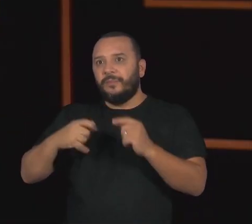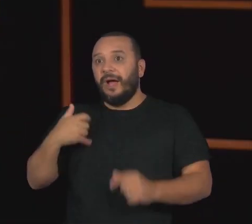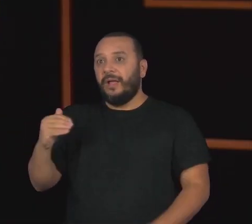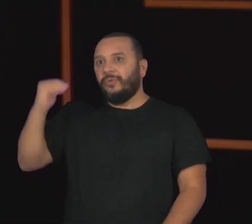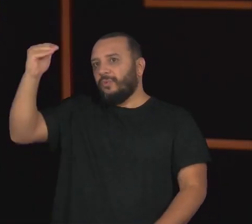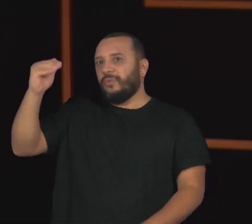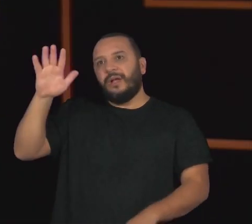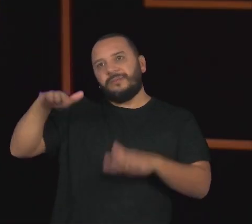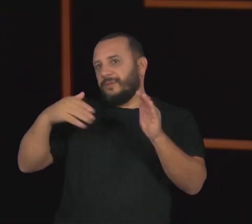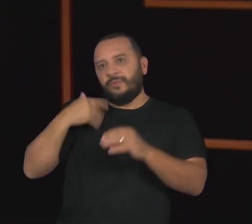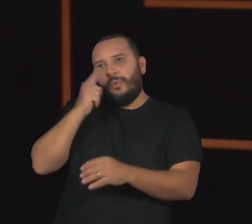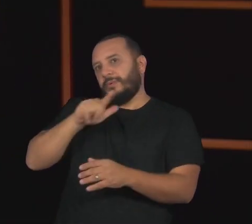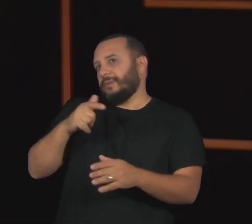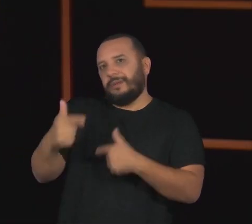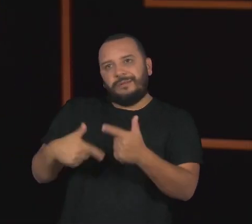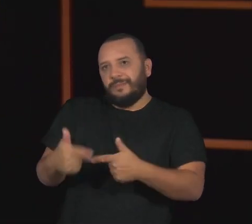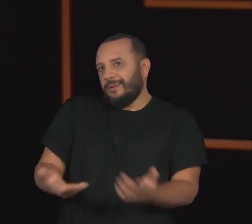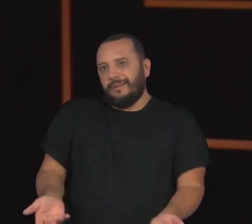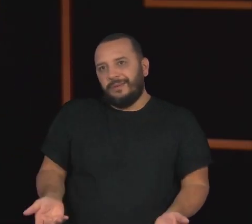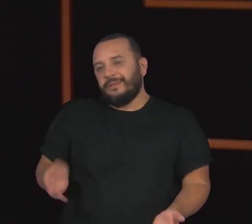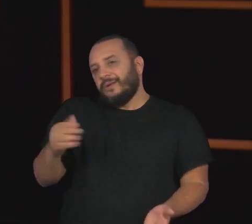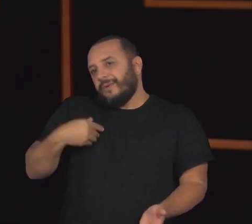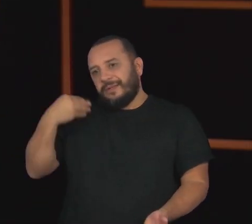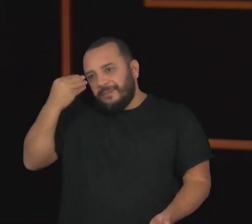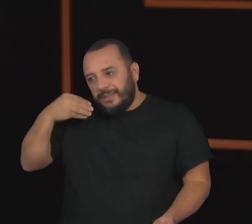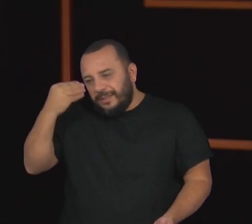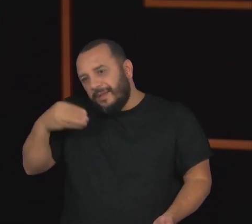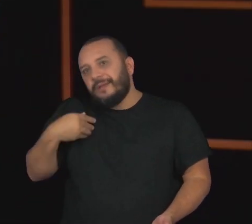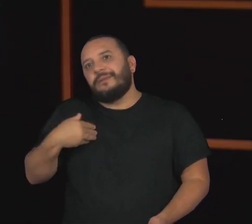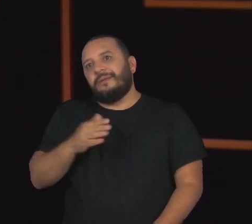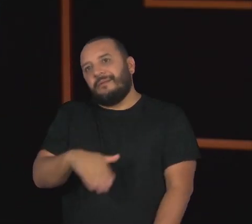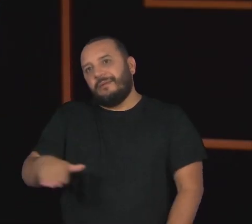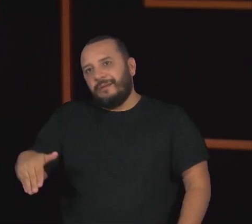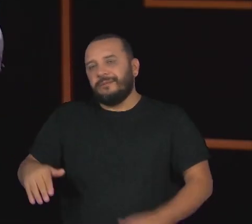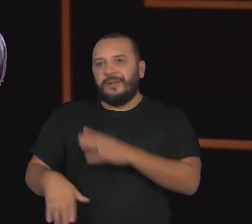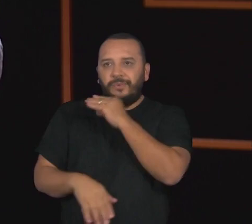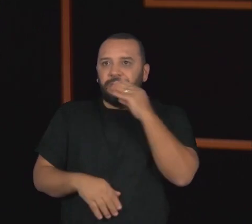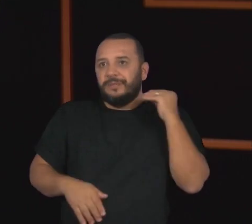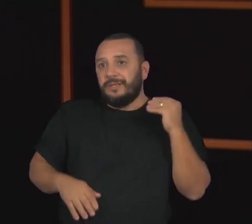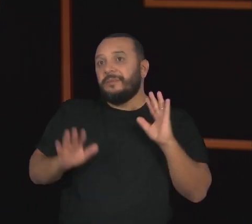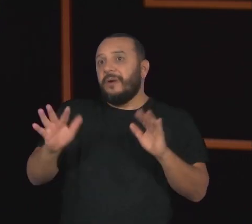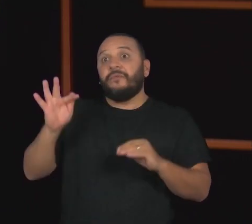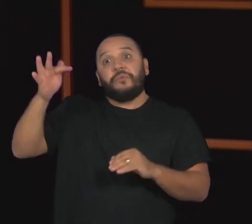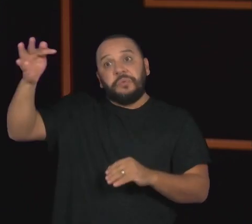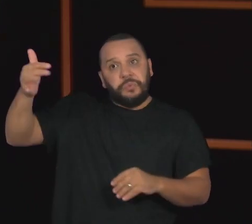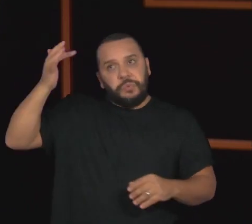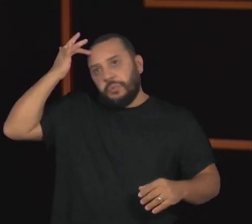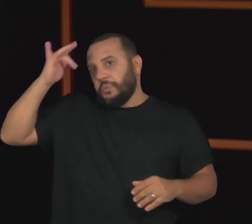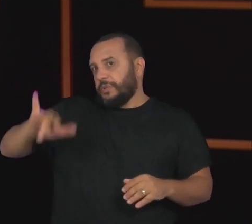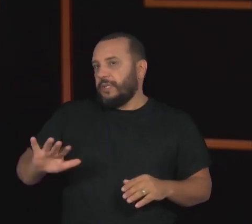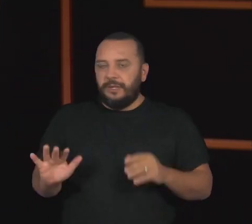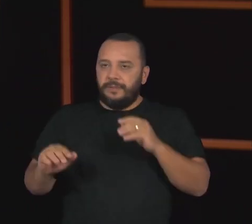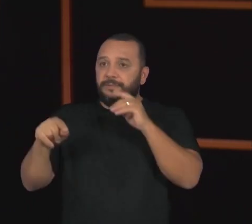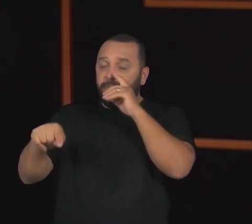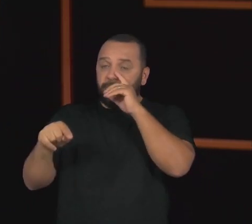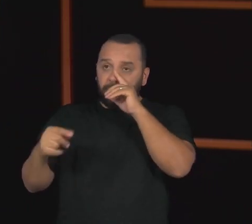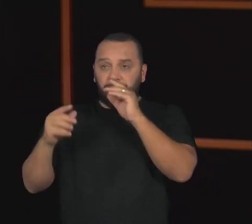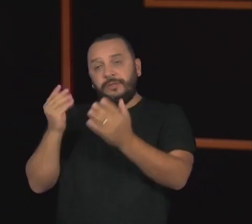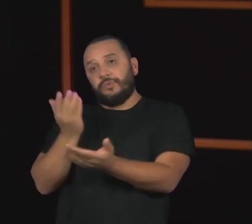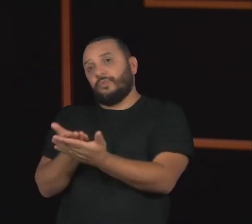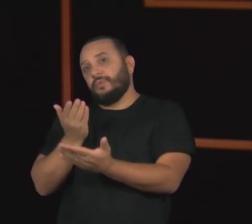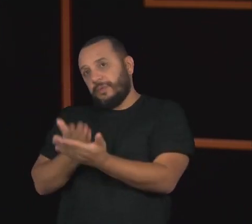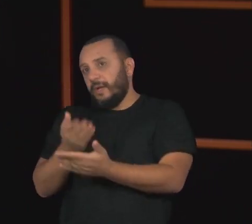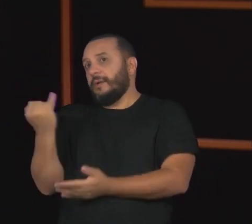experiência na sua infância, na sua adolescência, mas que não necessariamente significa um plano de futuro. É bom sempre você ter um plano B,